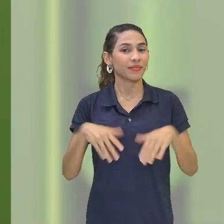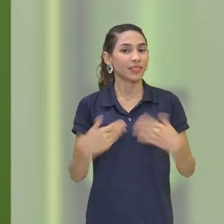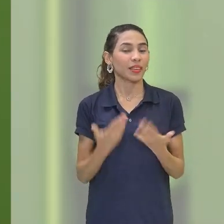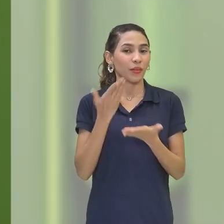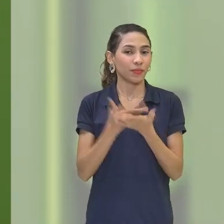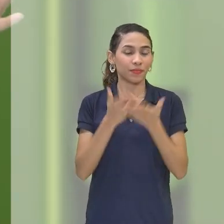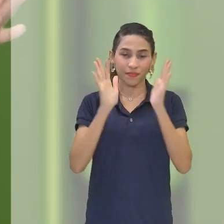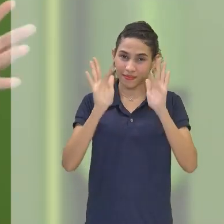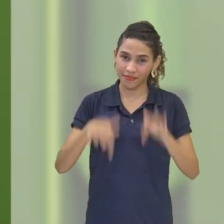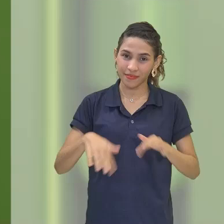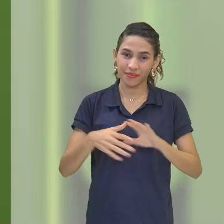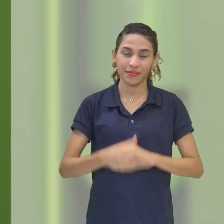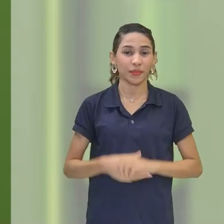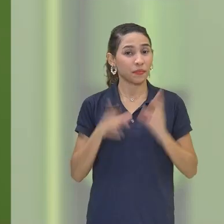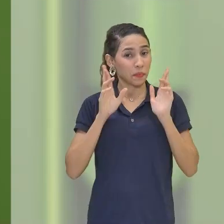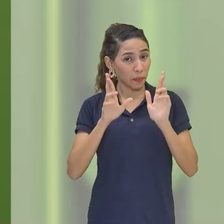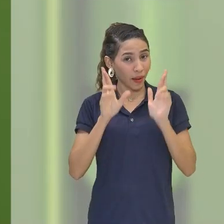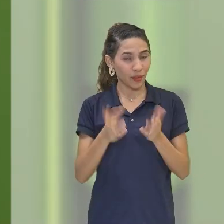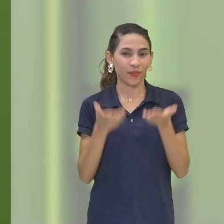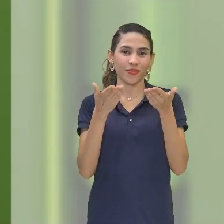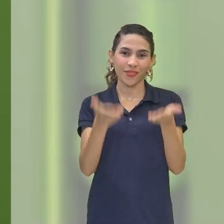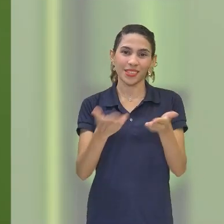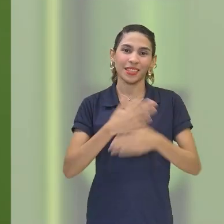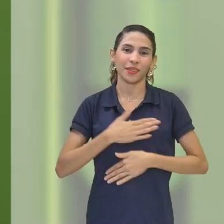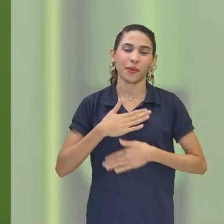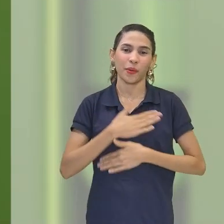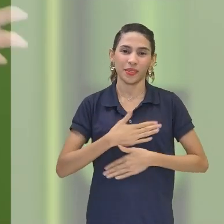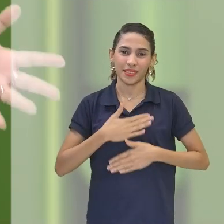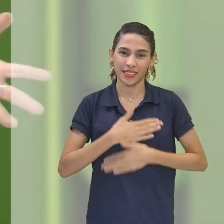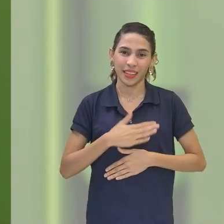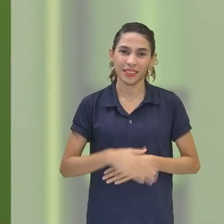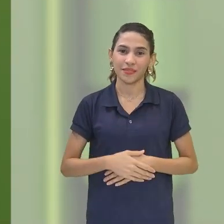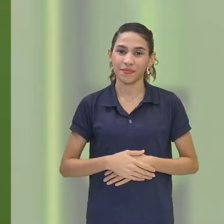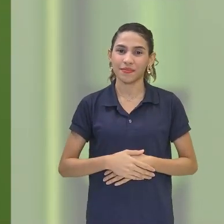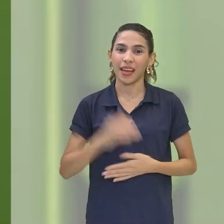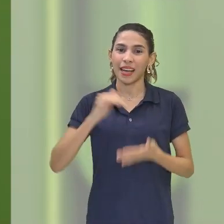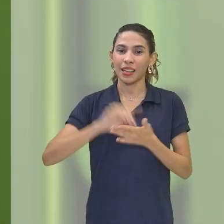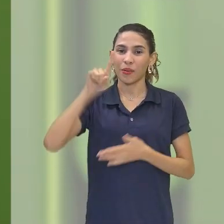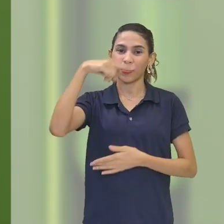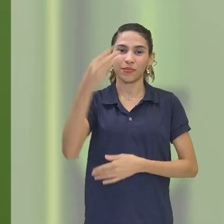ao final. Eu espero que vocês tenham gostado